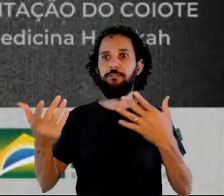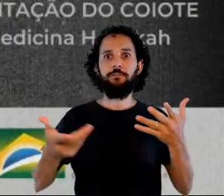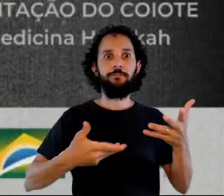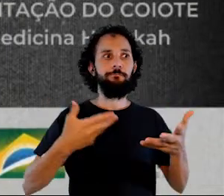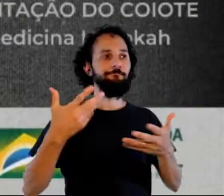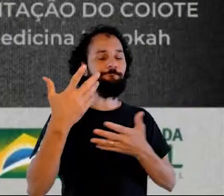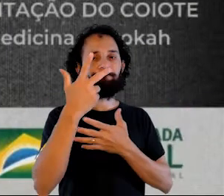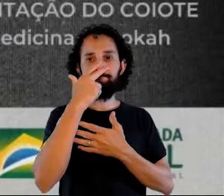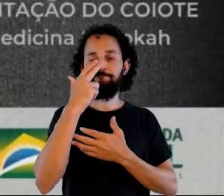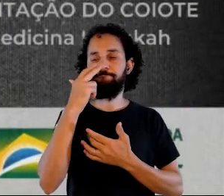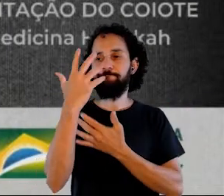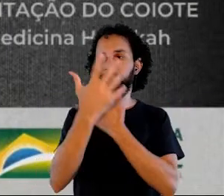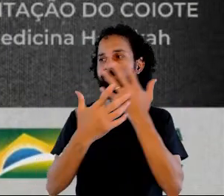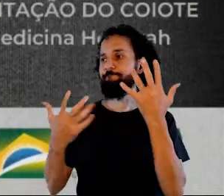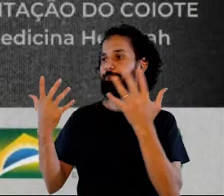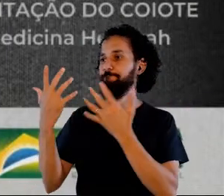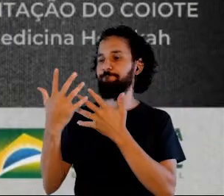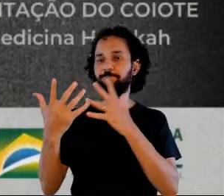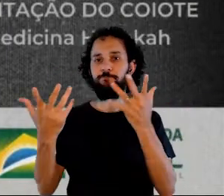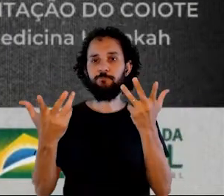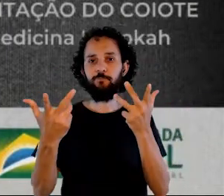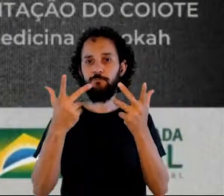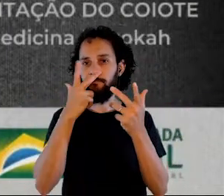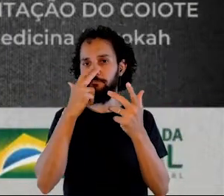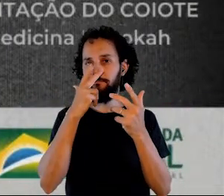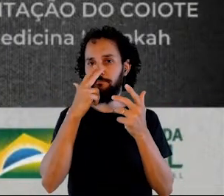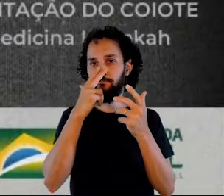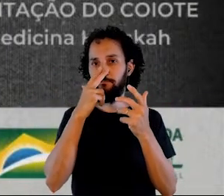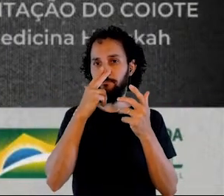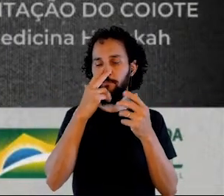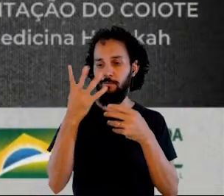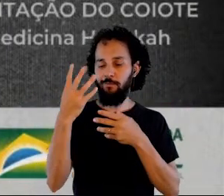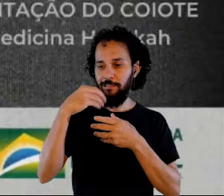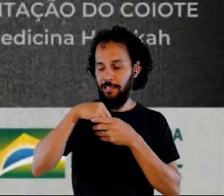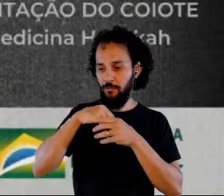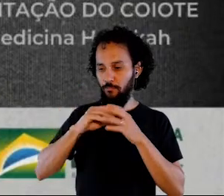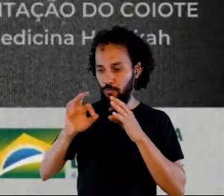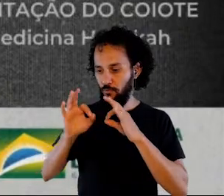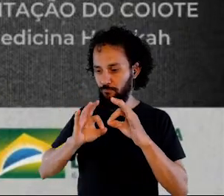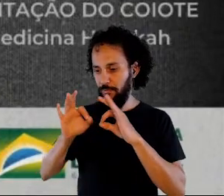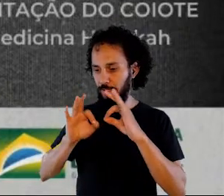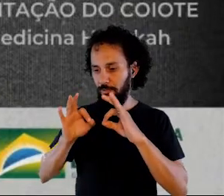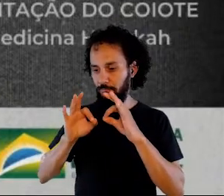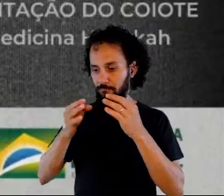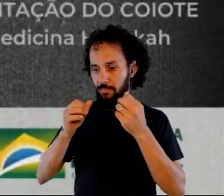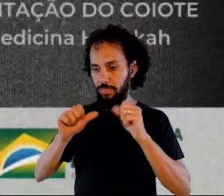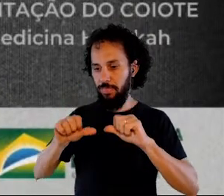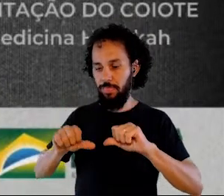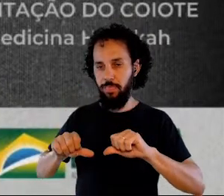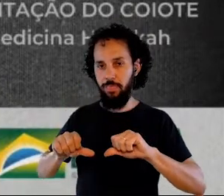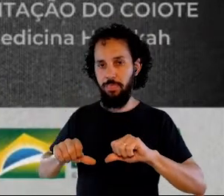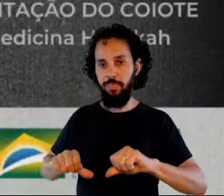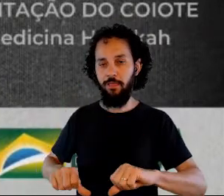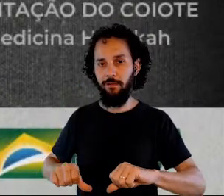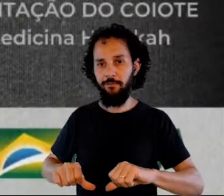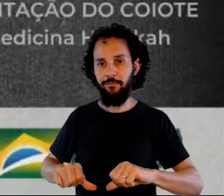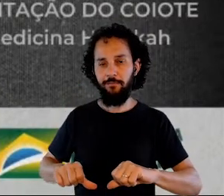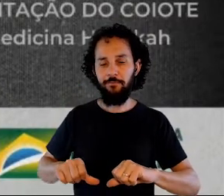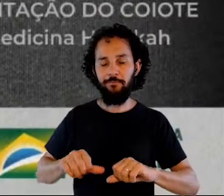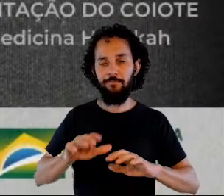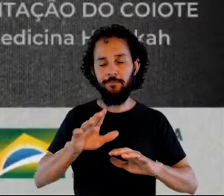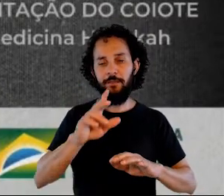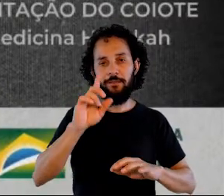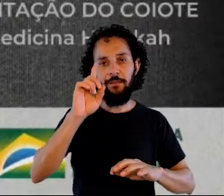e afundar o melhor de nossos planos para usar a criatividade no